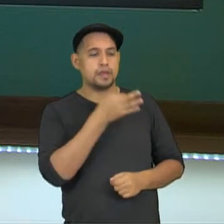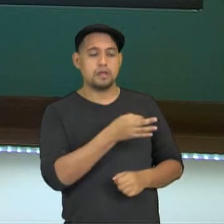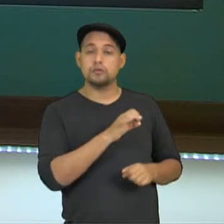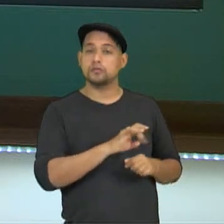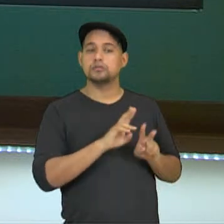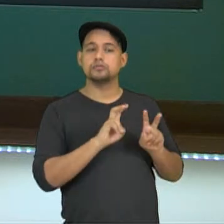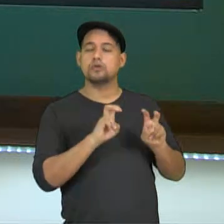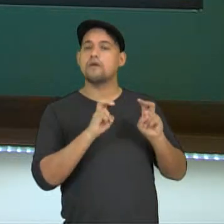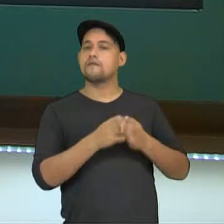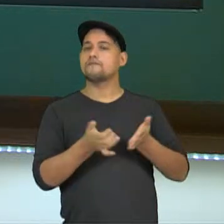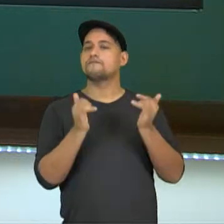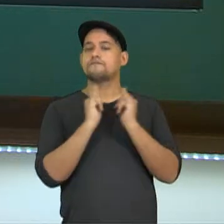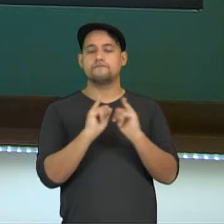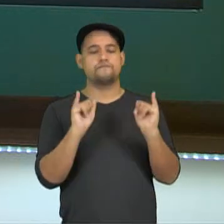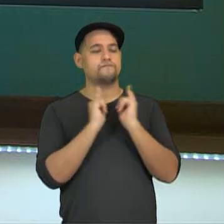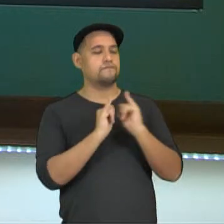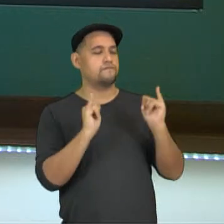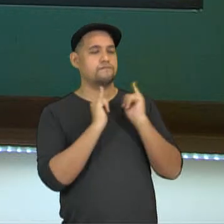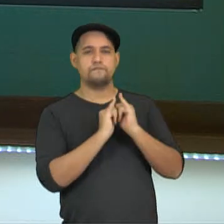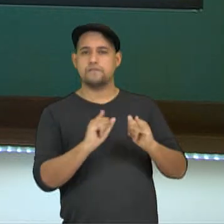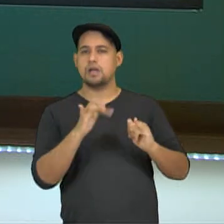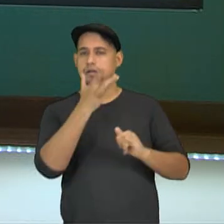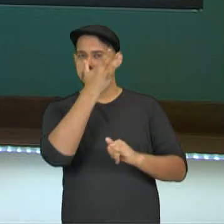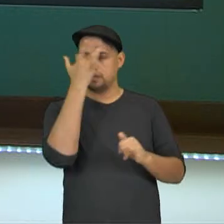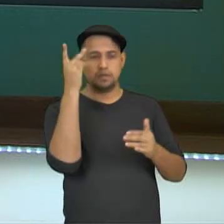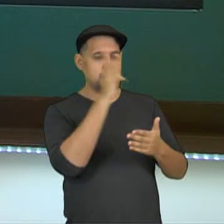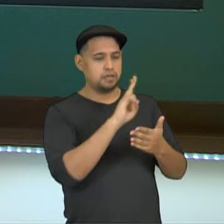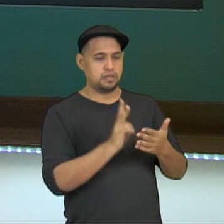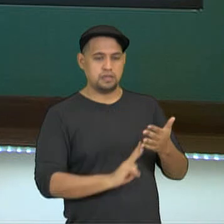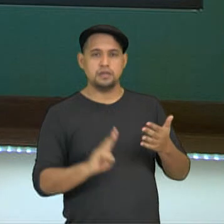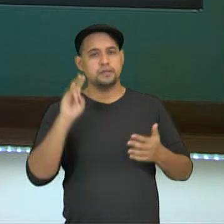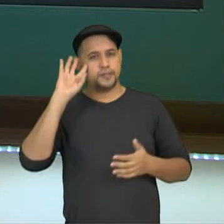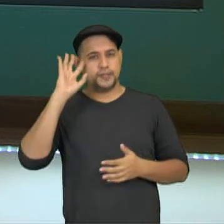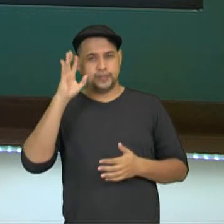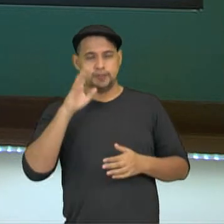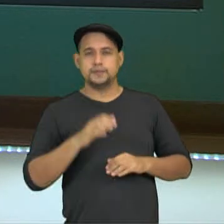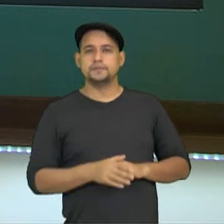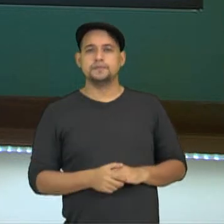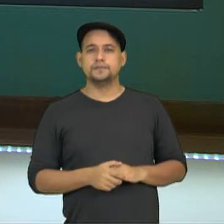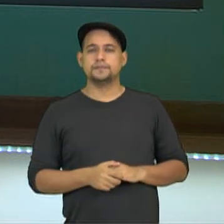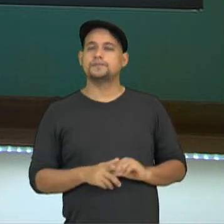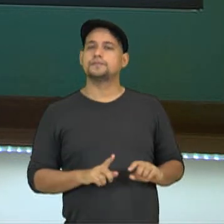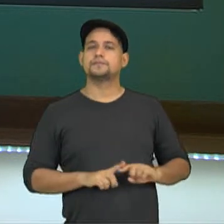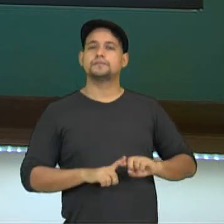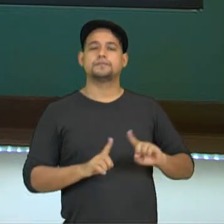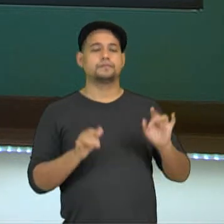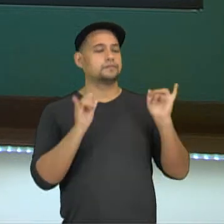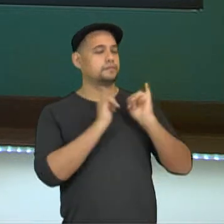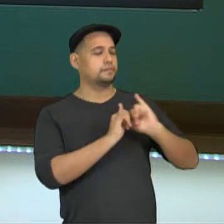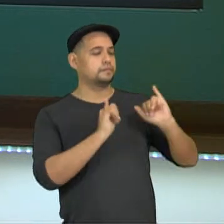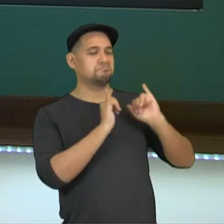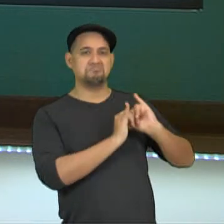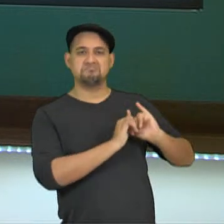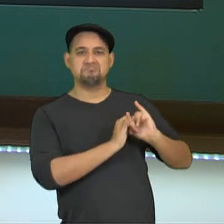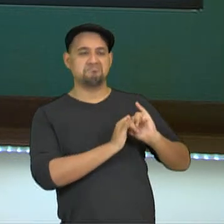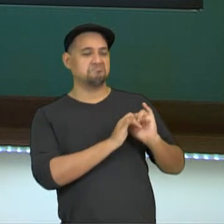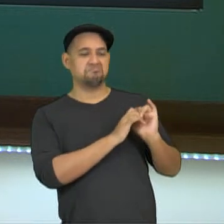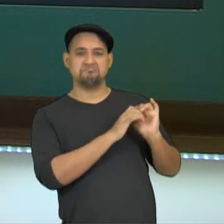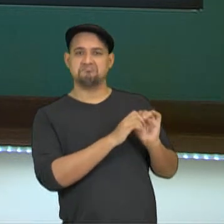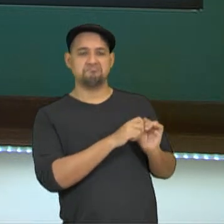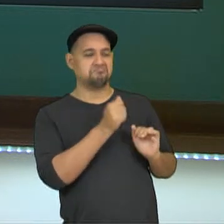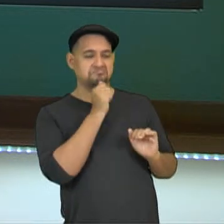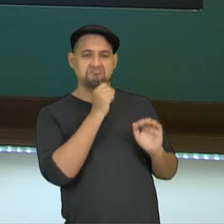somente de informar o leitor de um fato atual ocorrido. Então, ali a notícia ela não traz nenhum tipo de